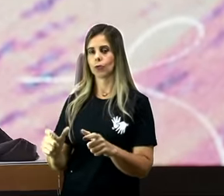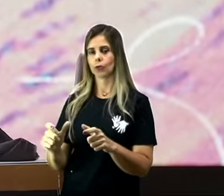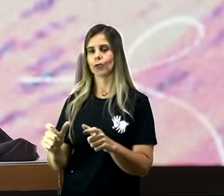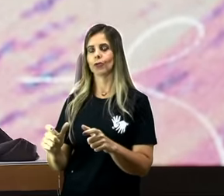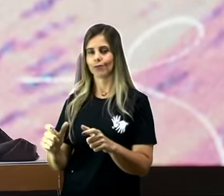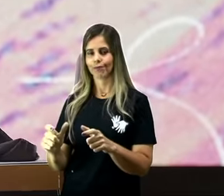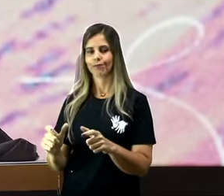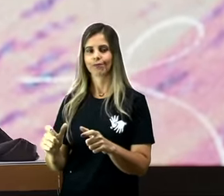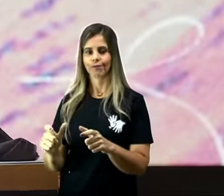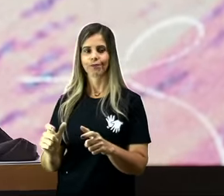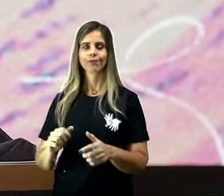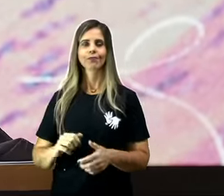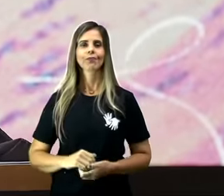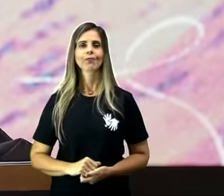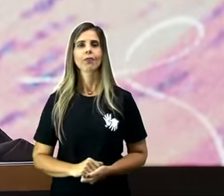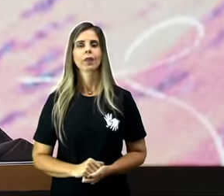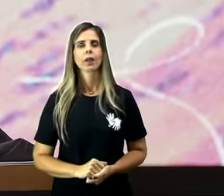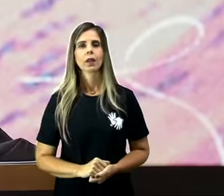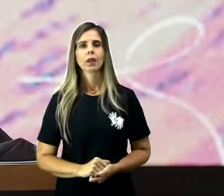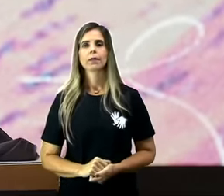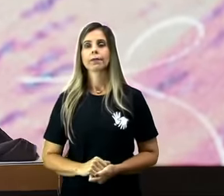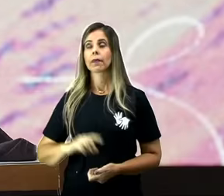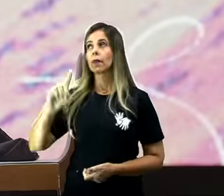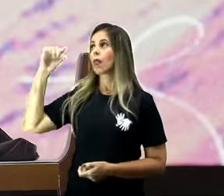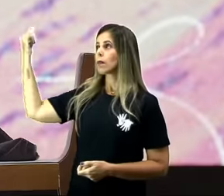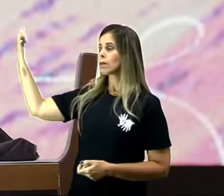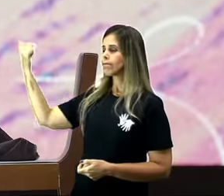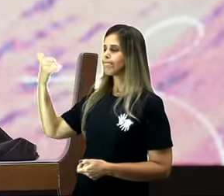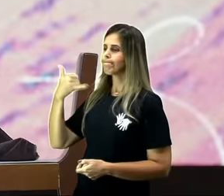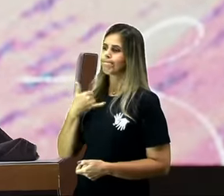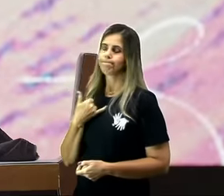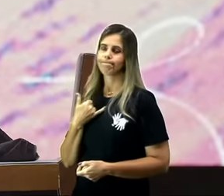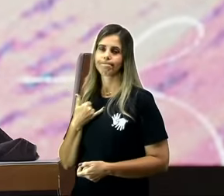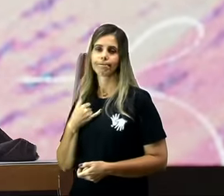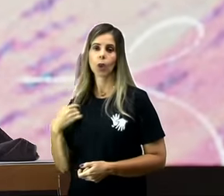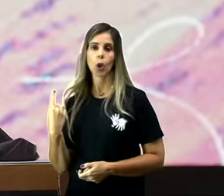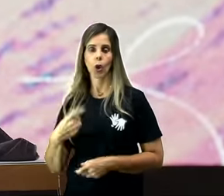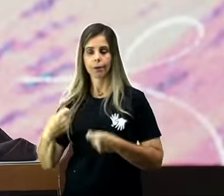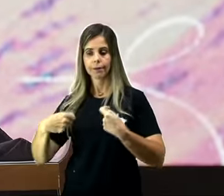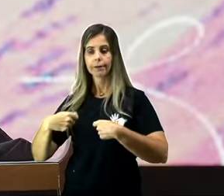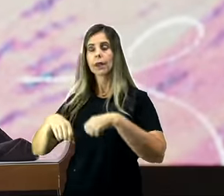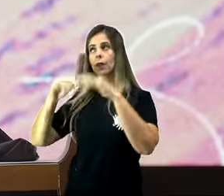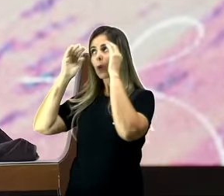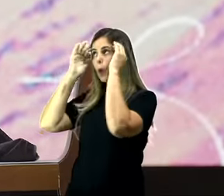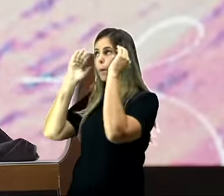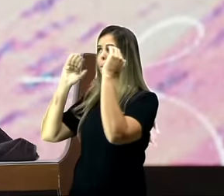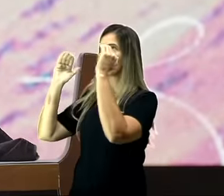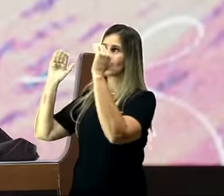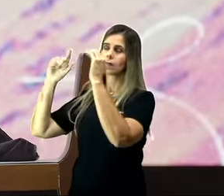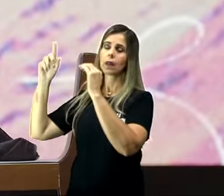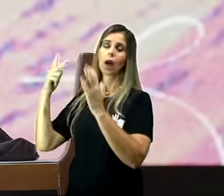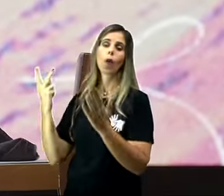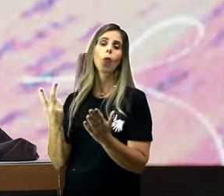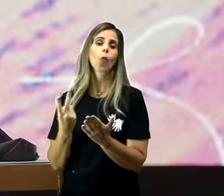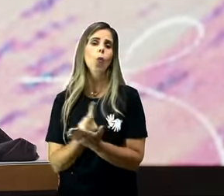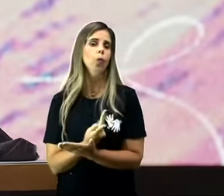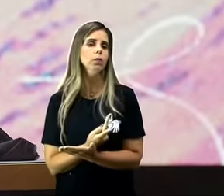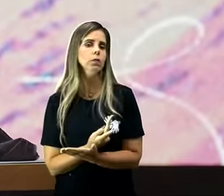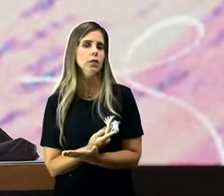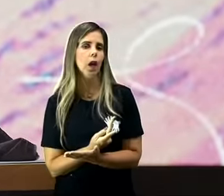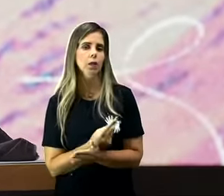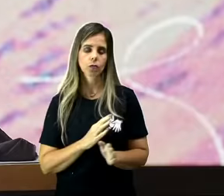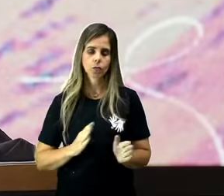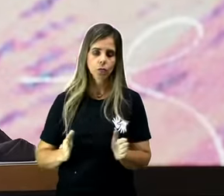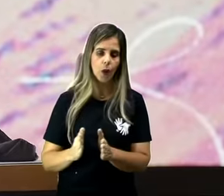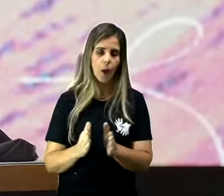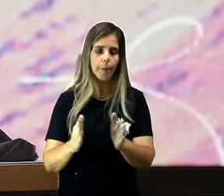a jornada que Deus declarou para cada um de nós. O que que acontece durante? O que que acontece no caminho? O que